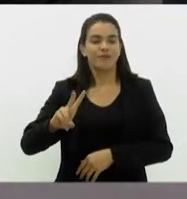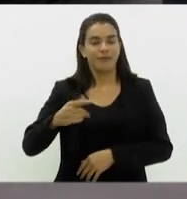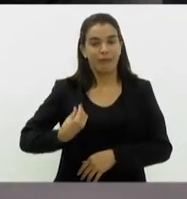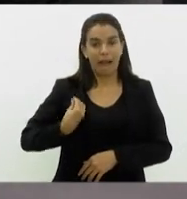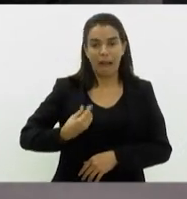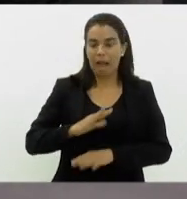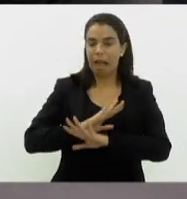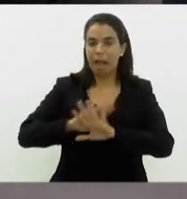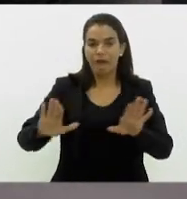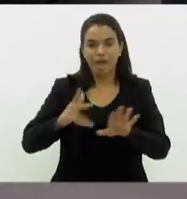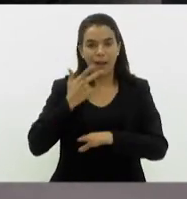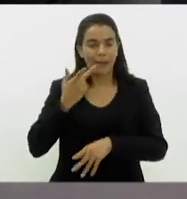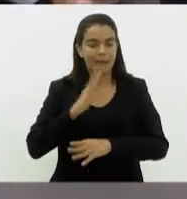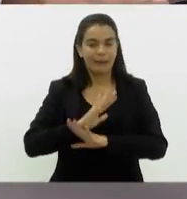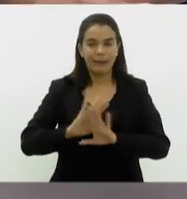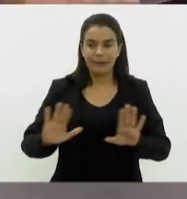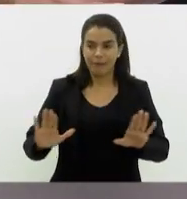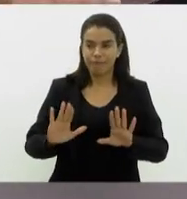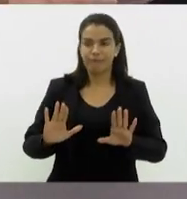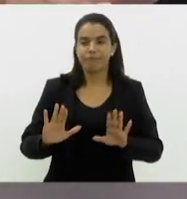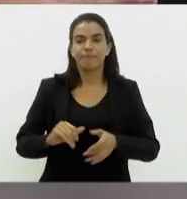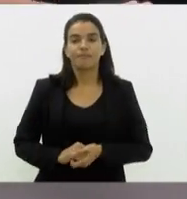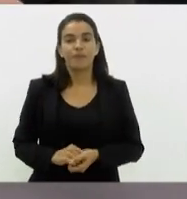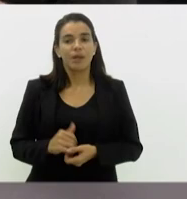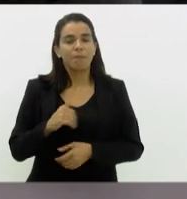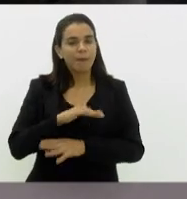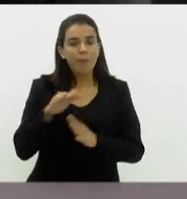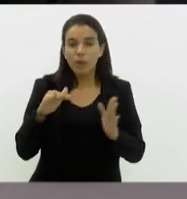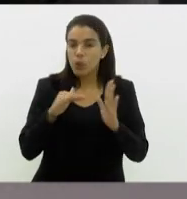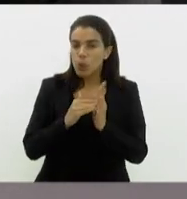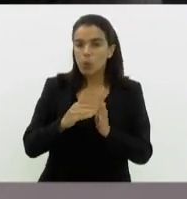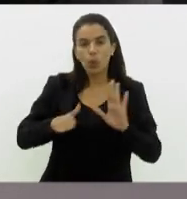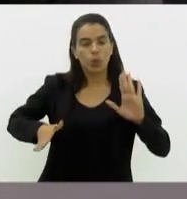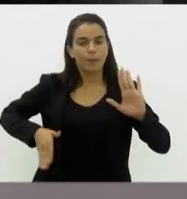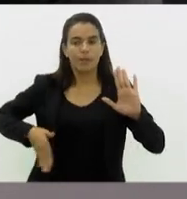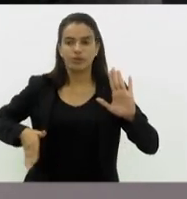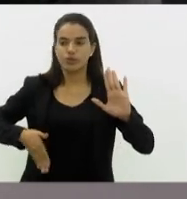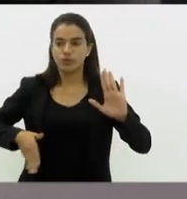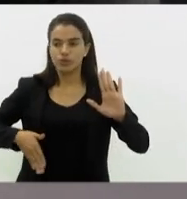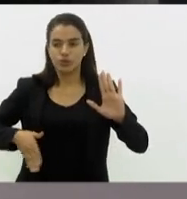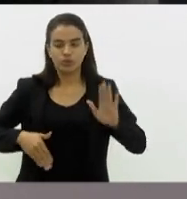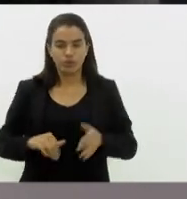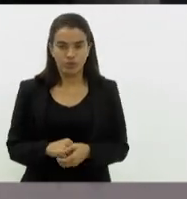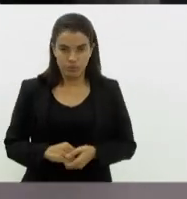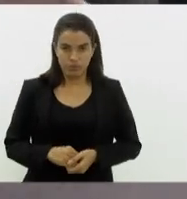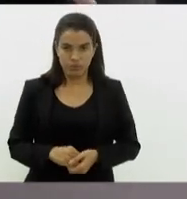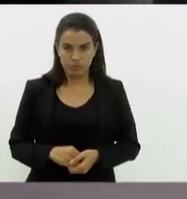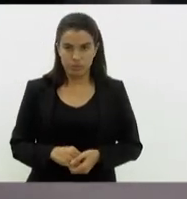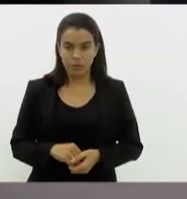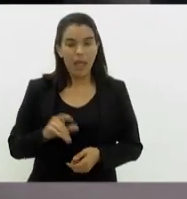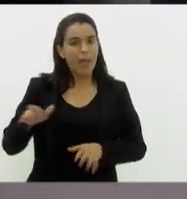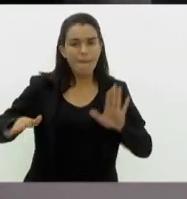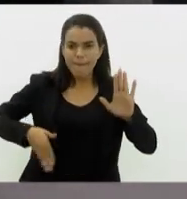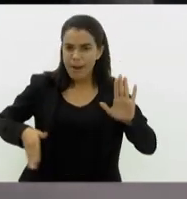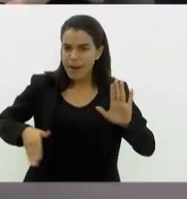ninguém fala mais nada para mim são tudo aí abafou para mim é tudo bandido Band para mim é tudo bandido são bandido que tira a vida da gente